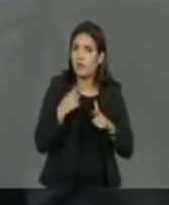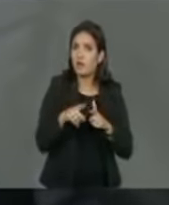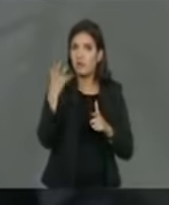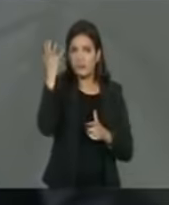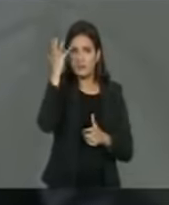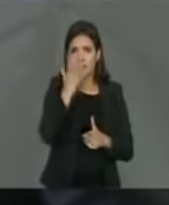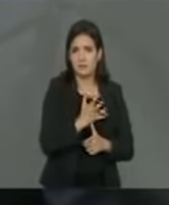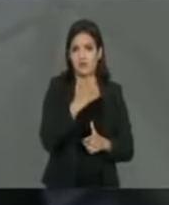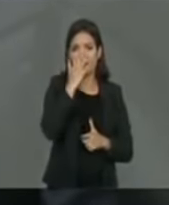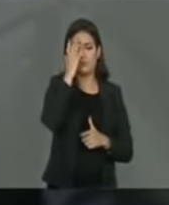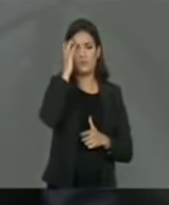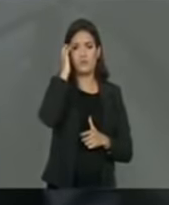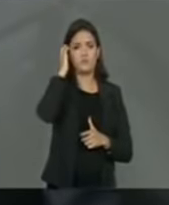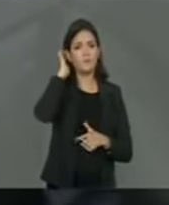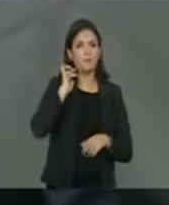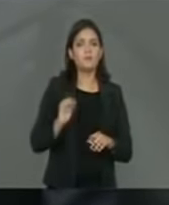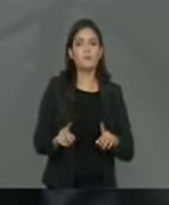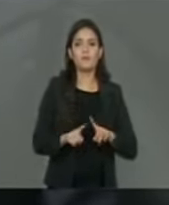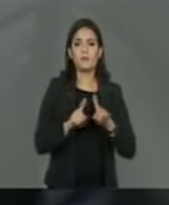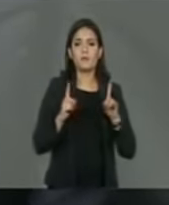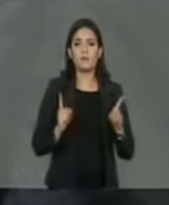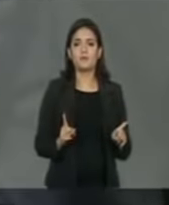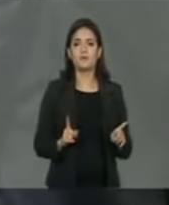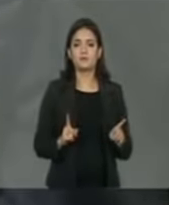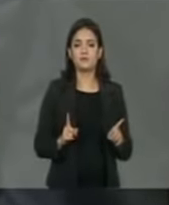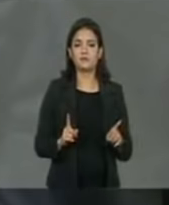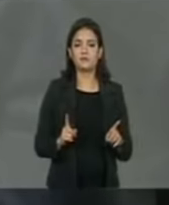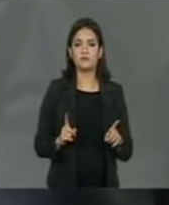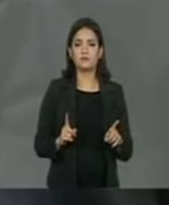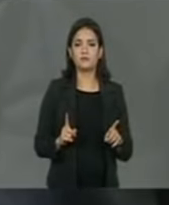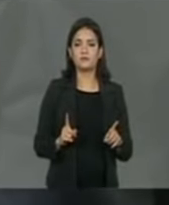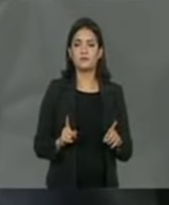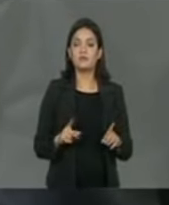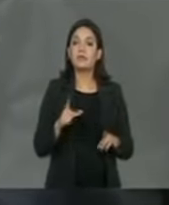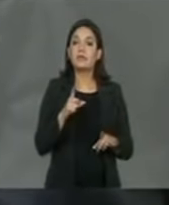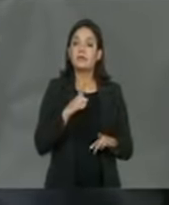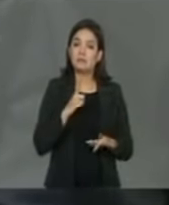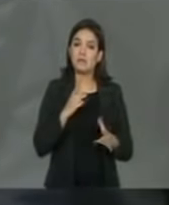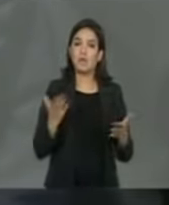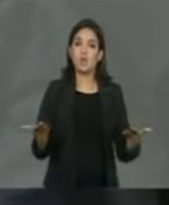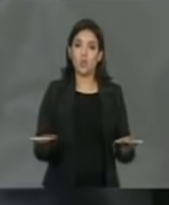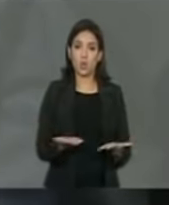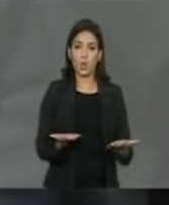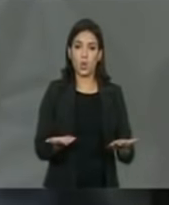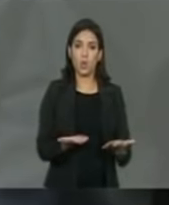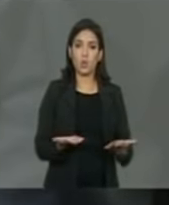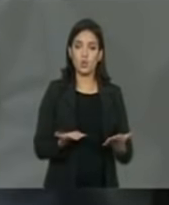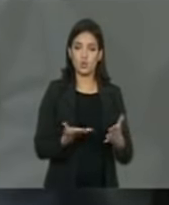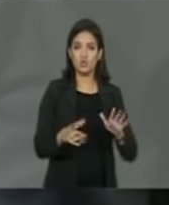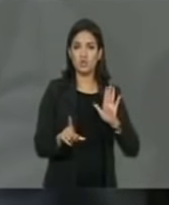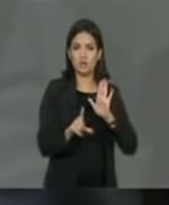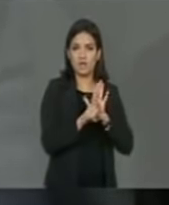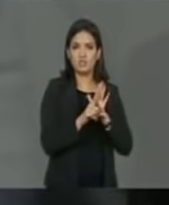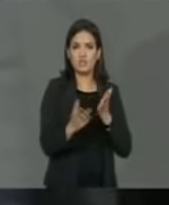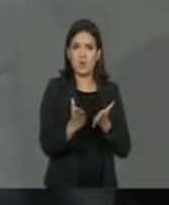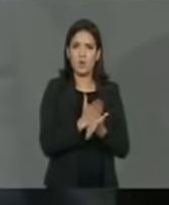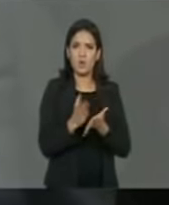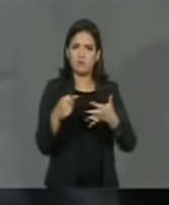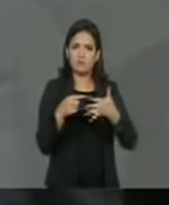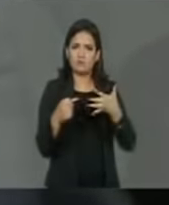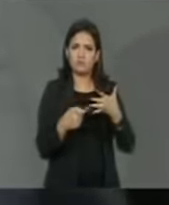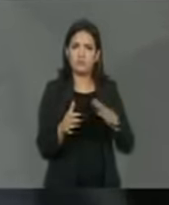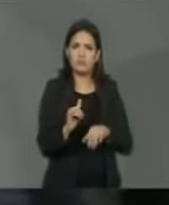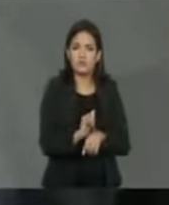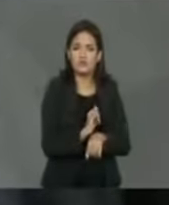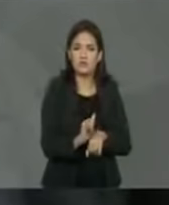gravíssimo agora é a mecanismos hoje na legislação quando se fala que a adoção do critério